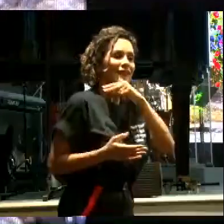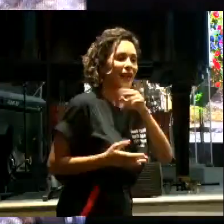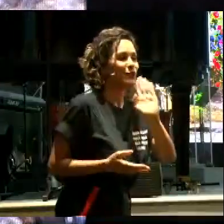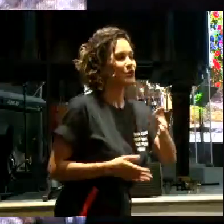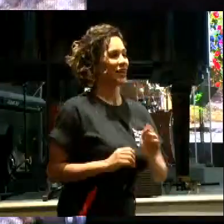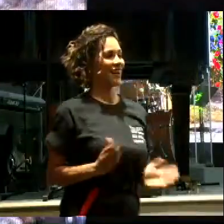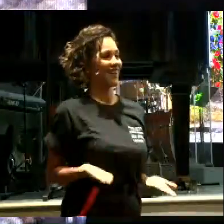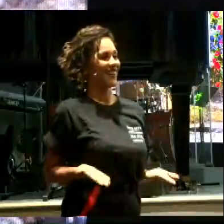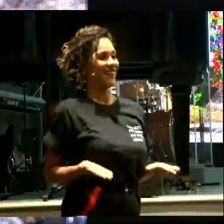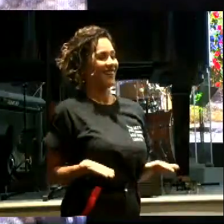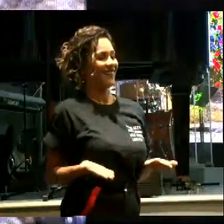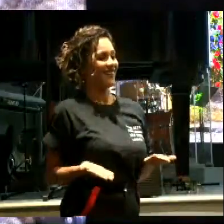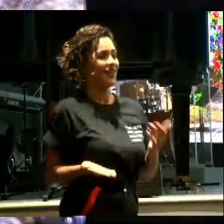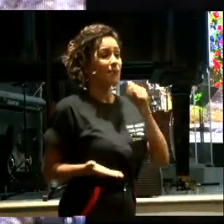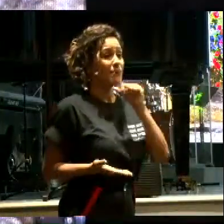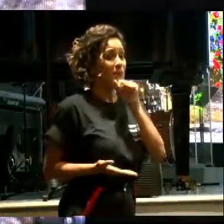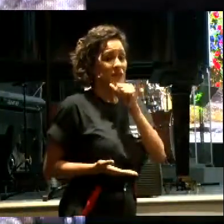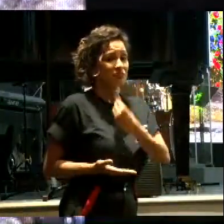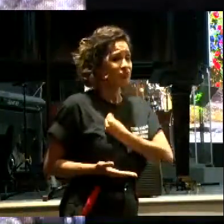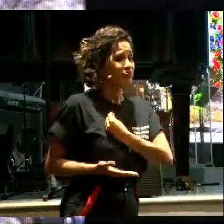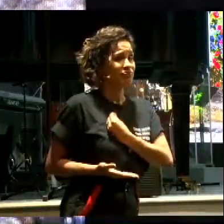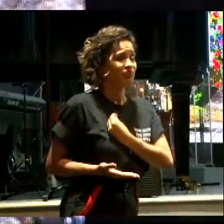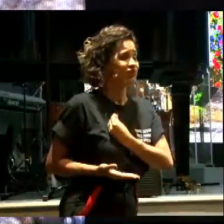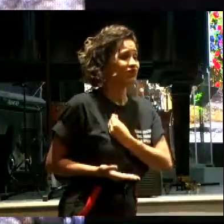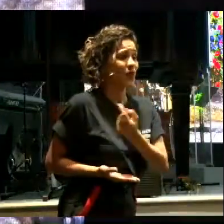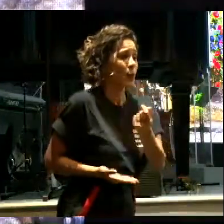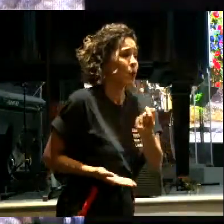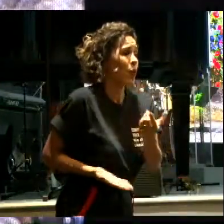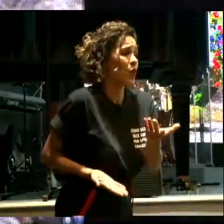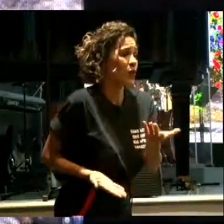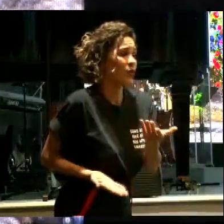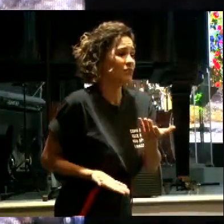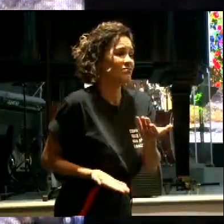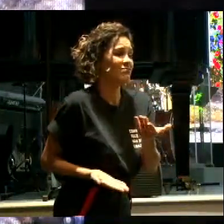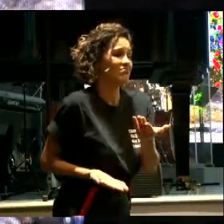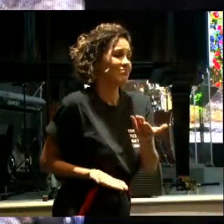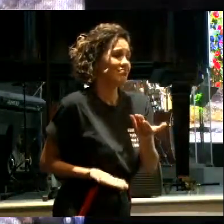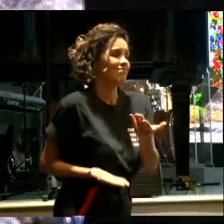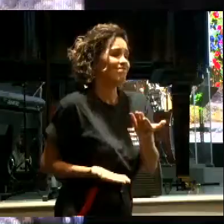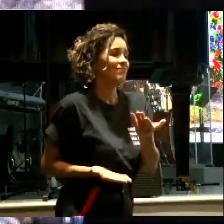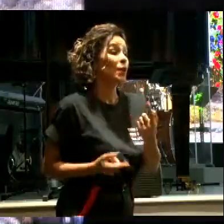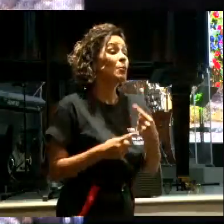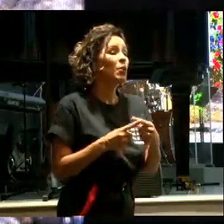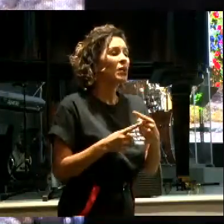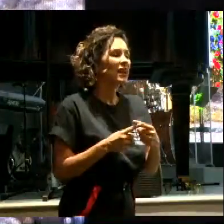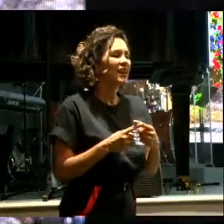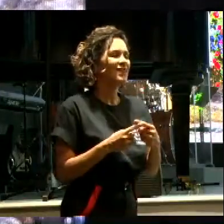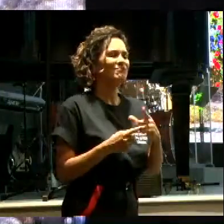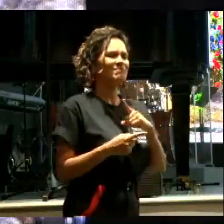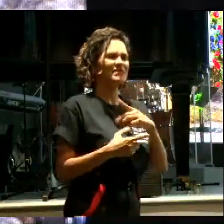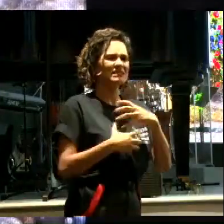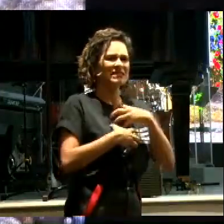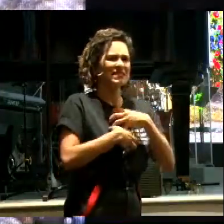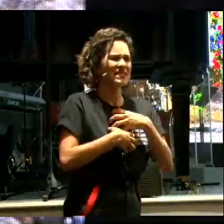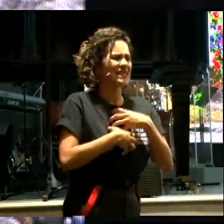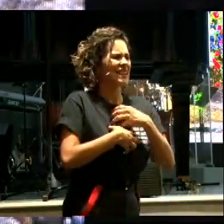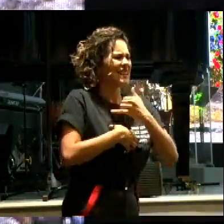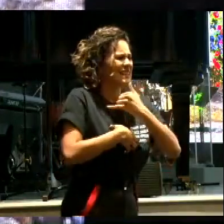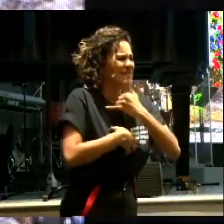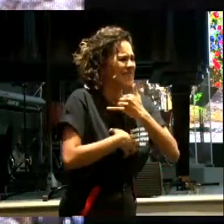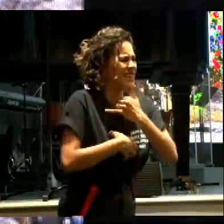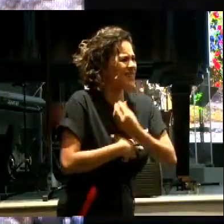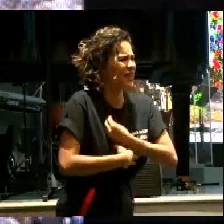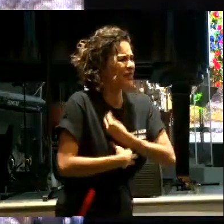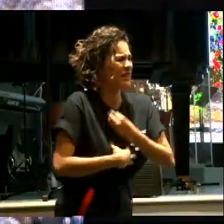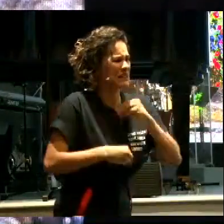Minha mãe não conseguiu viver tudo isso, sabe por quê? Porque ela deixou que as amarguras da vida tomassem conta da vida